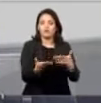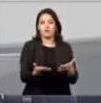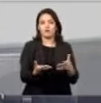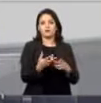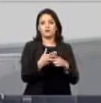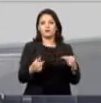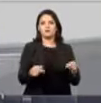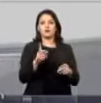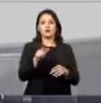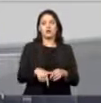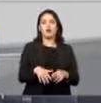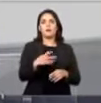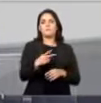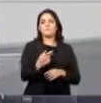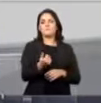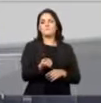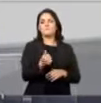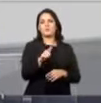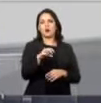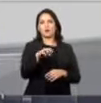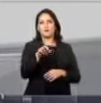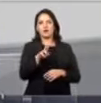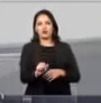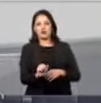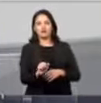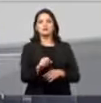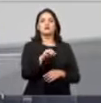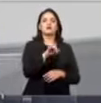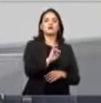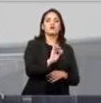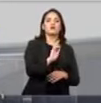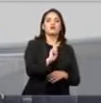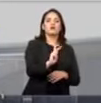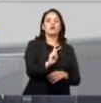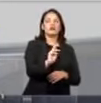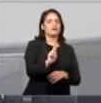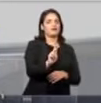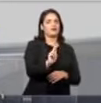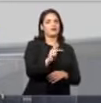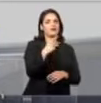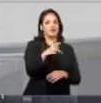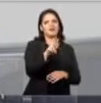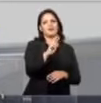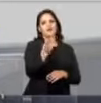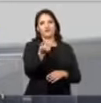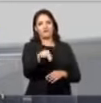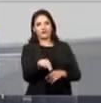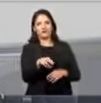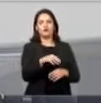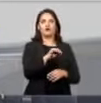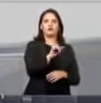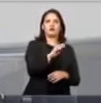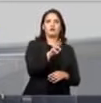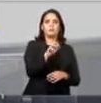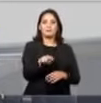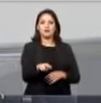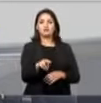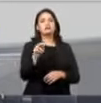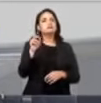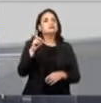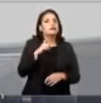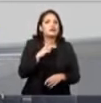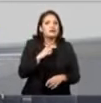Fundação Cultural Palmares, IFAM e IBRAM, que realizam com excelente resultado e estão sendo